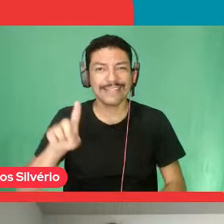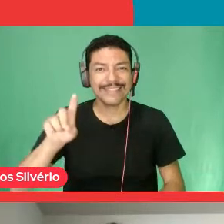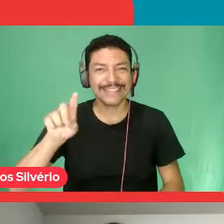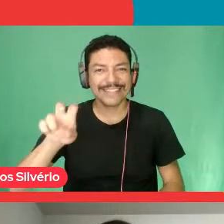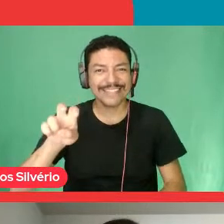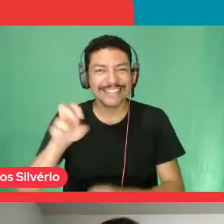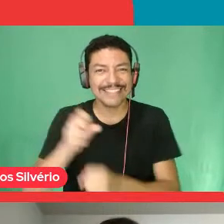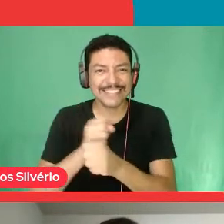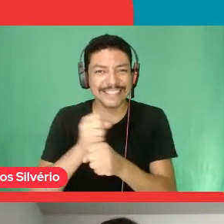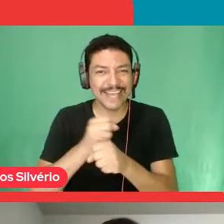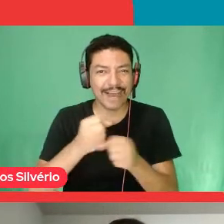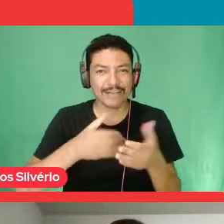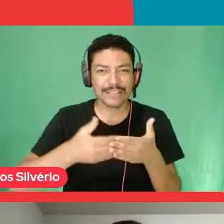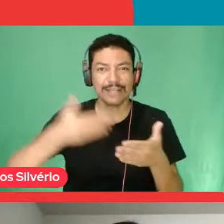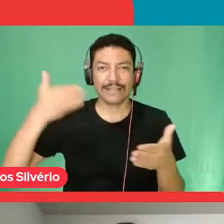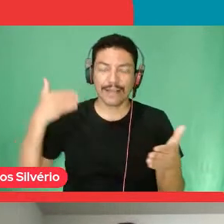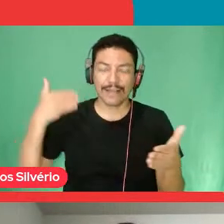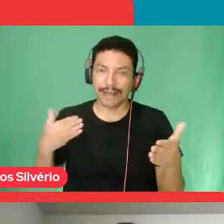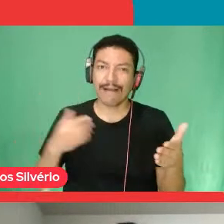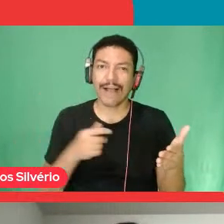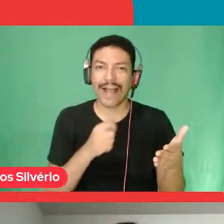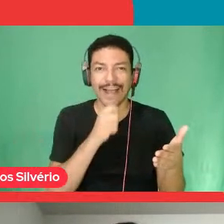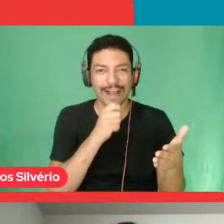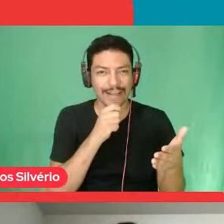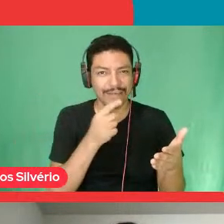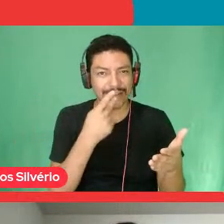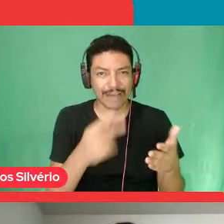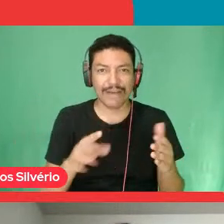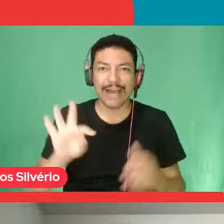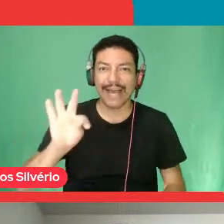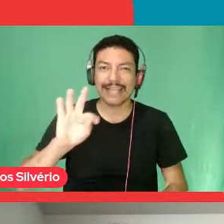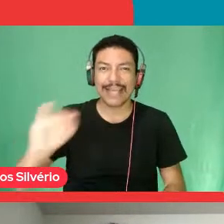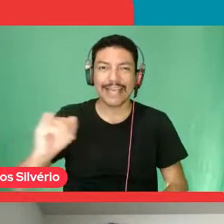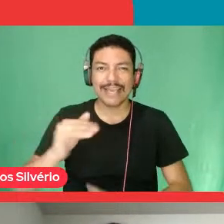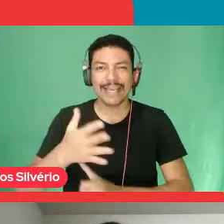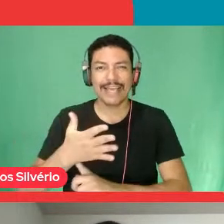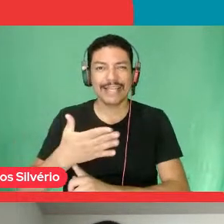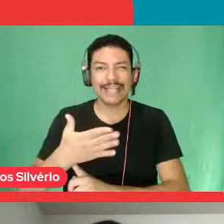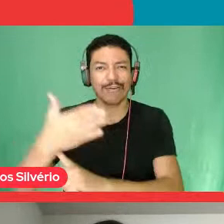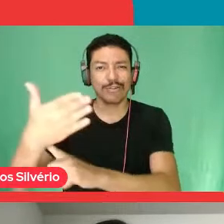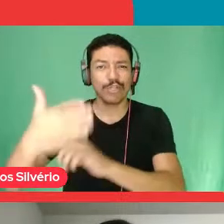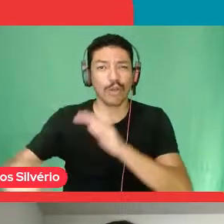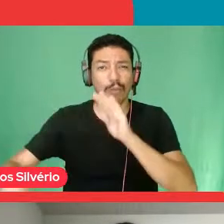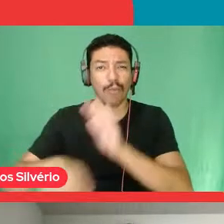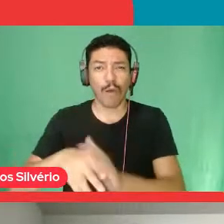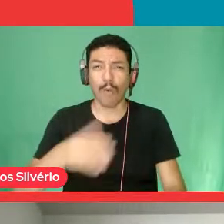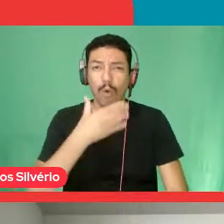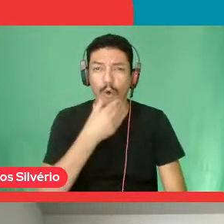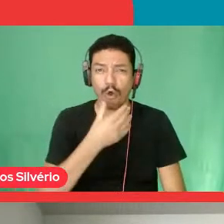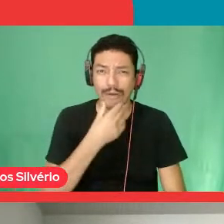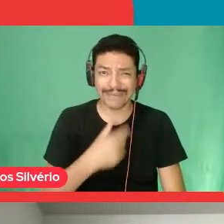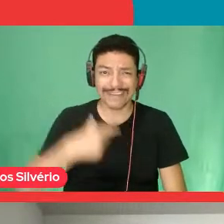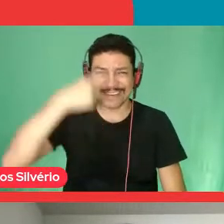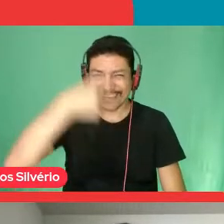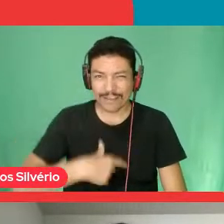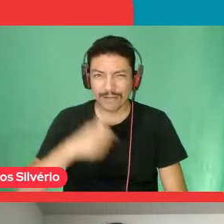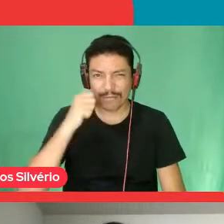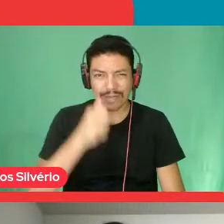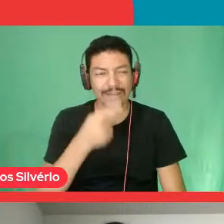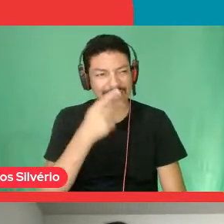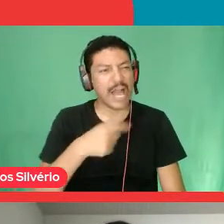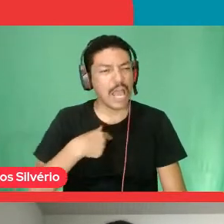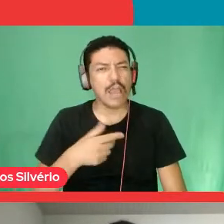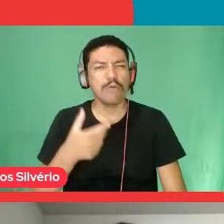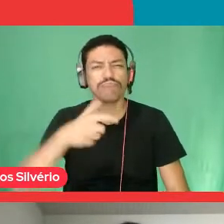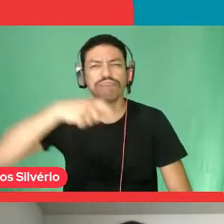menos, ainda se falava que TI era só para homem. Você falar que você ia para programação, eu falar que eu